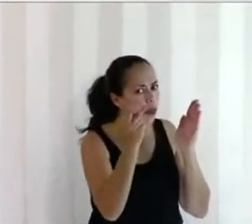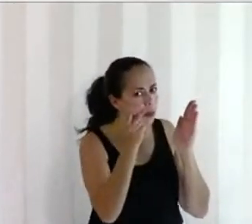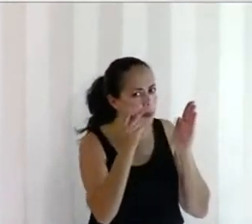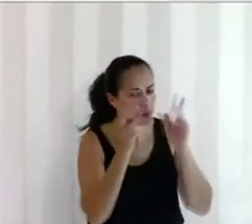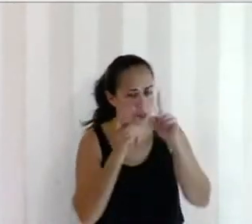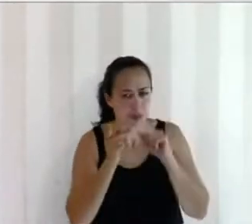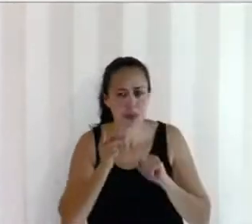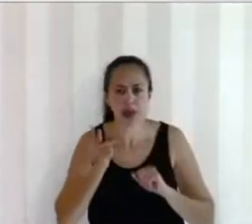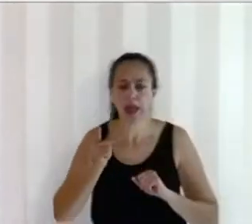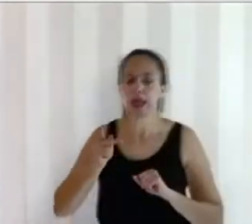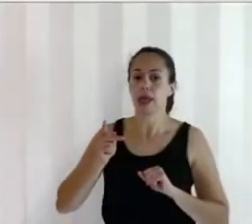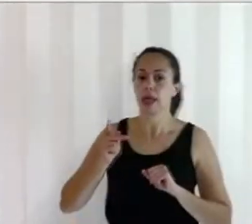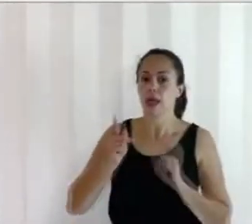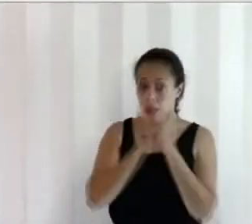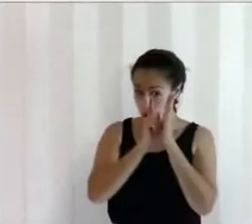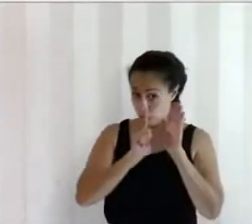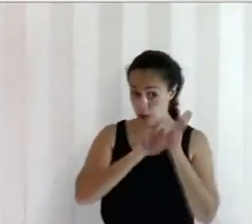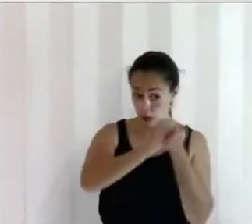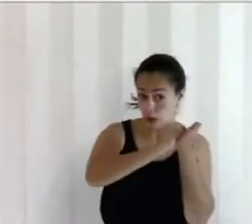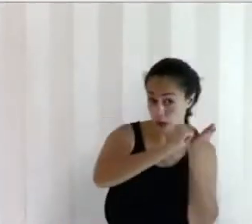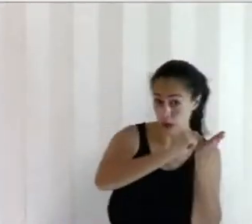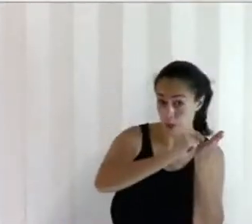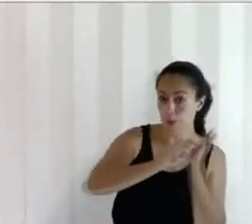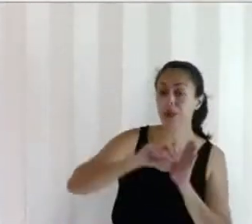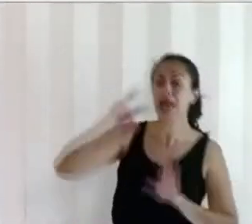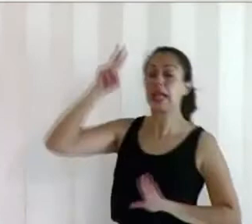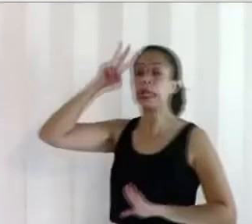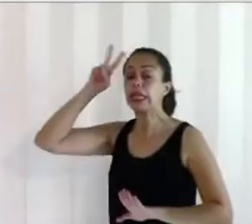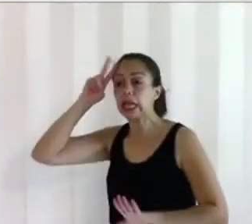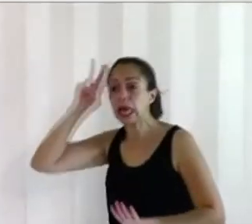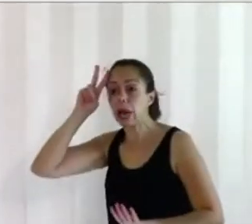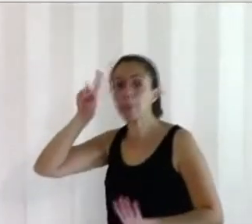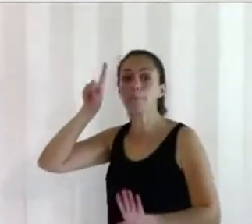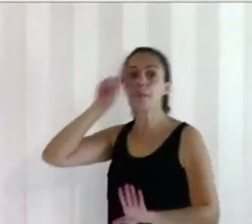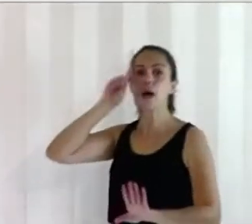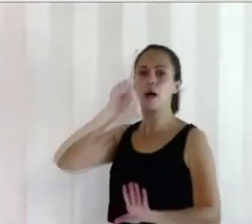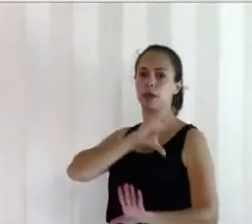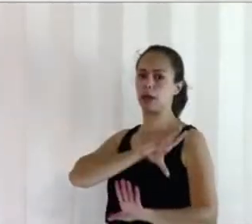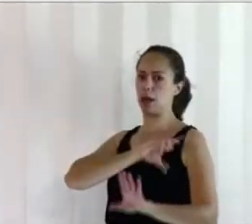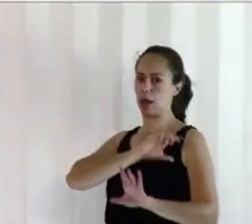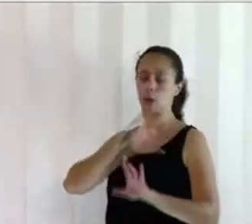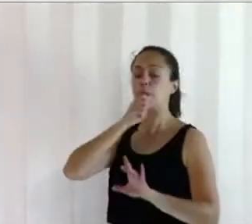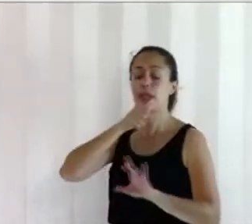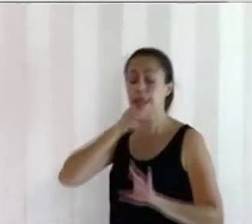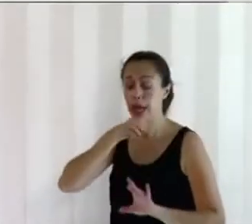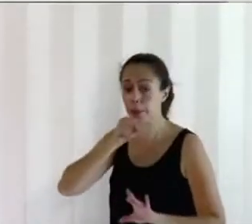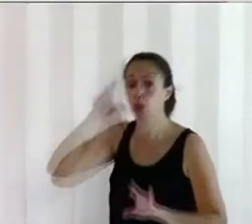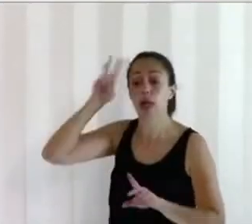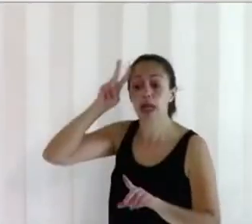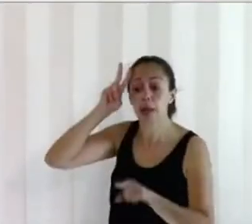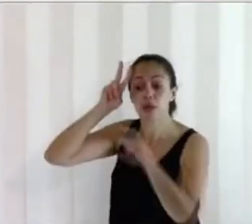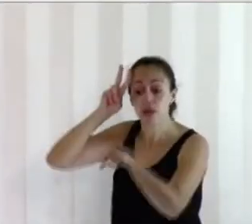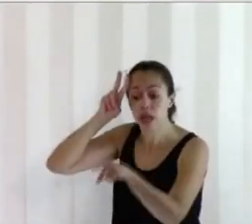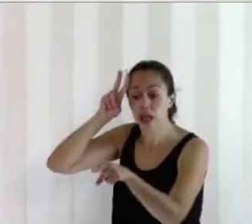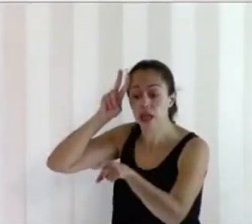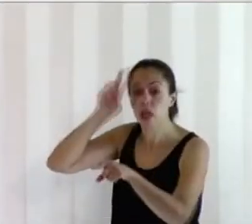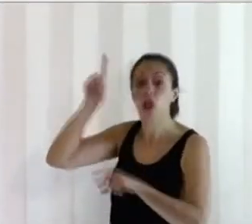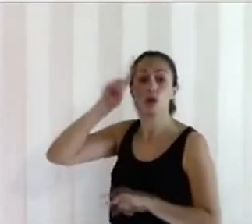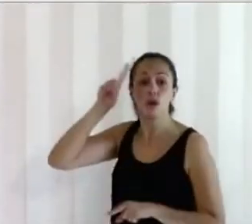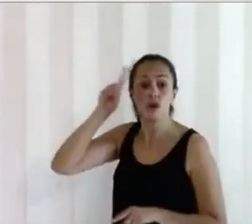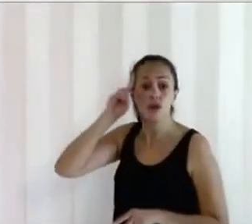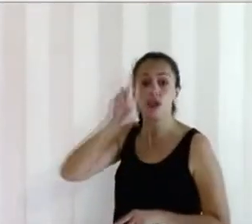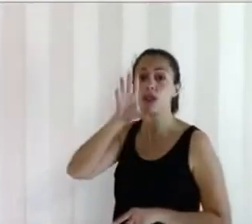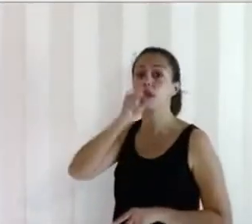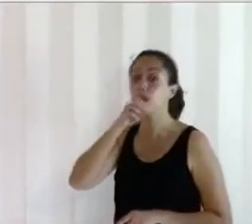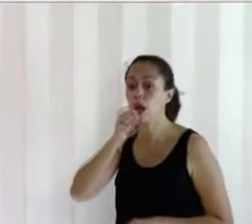lembra-te do dia de sábado para o santificar. Bom, esse era o mandamento. Então, nós temos outras